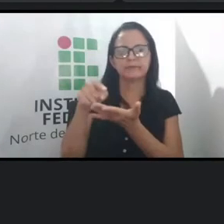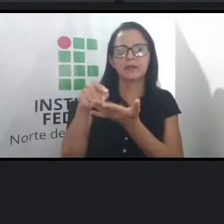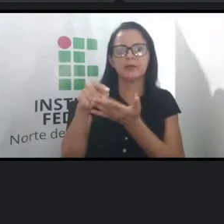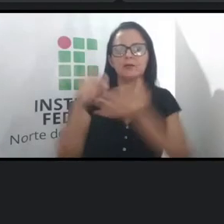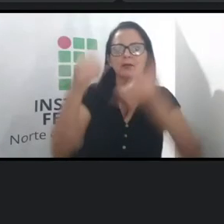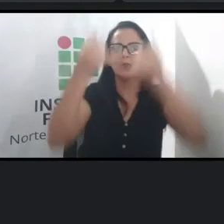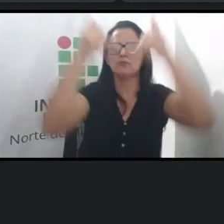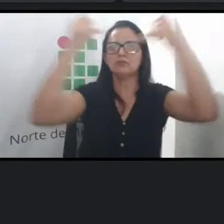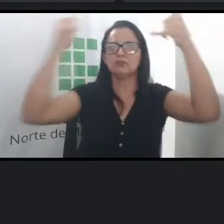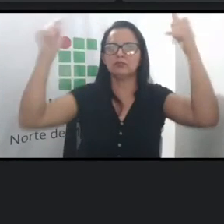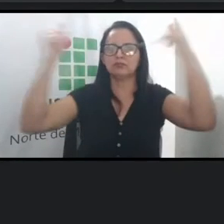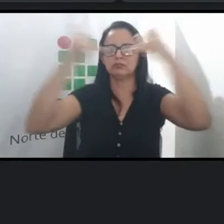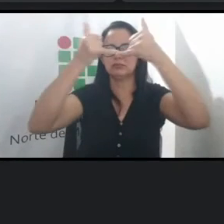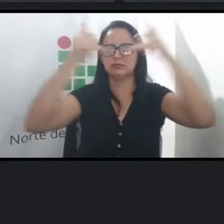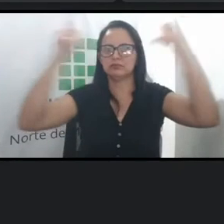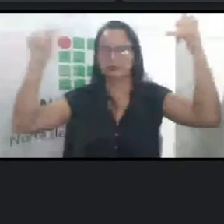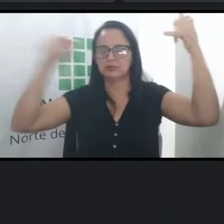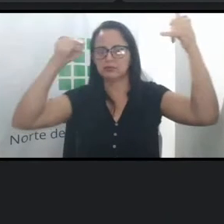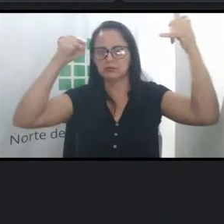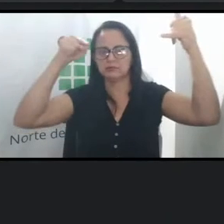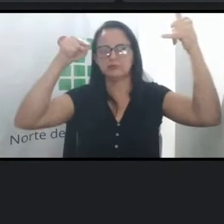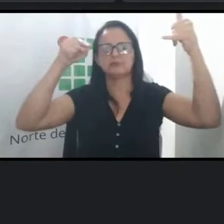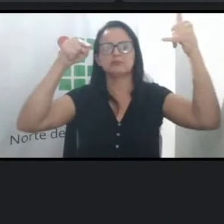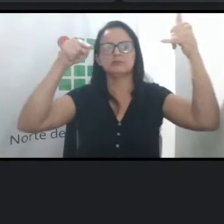capacete, mas utilizando de forma